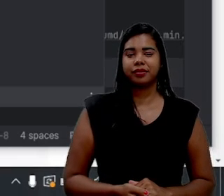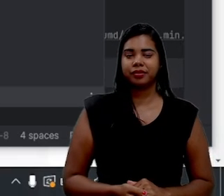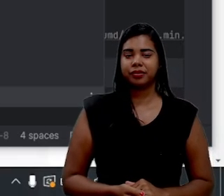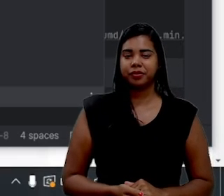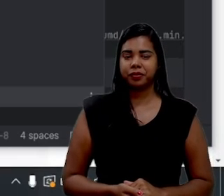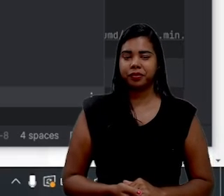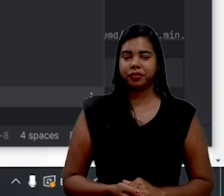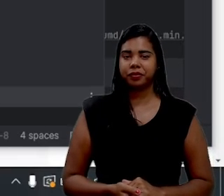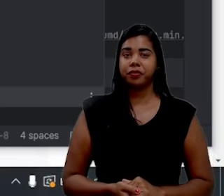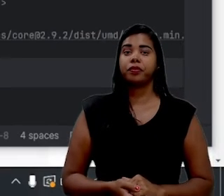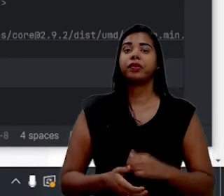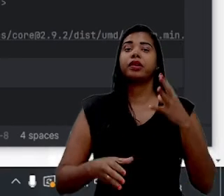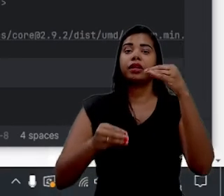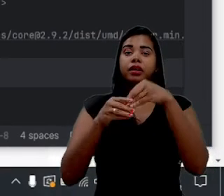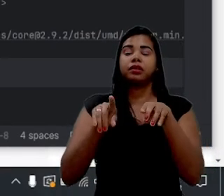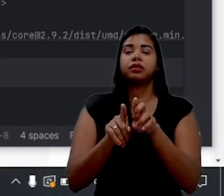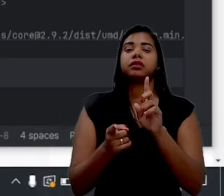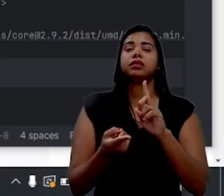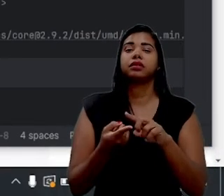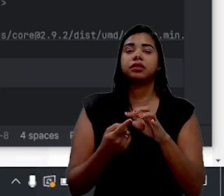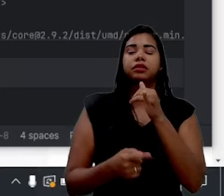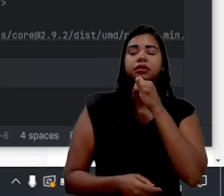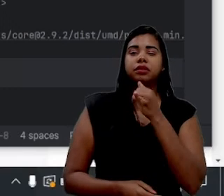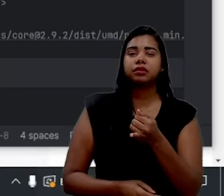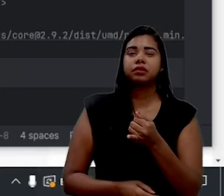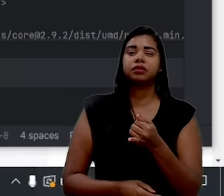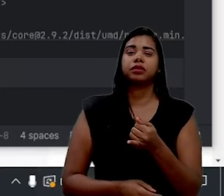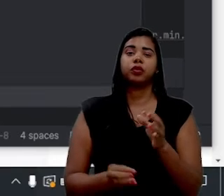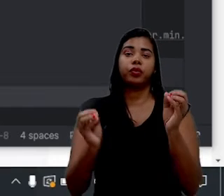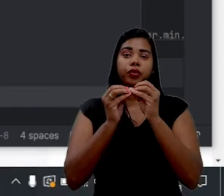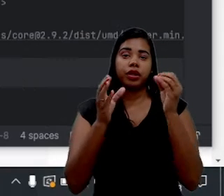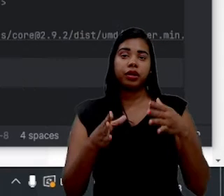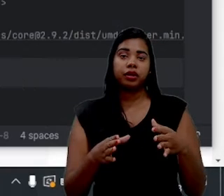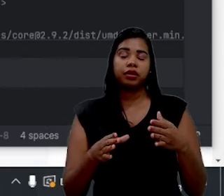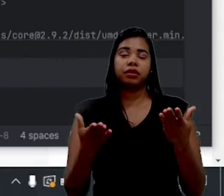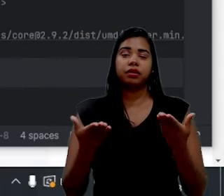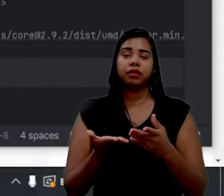Pronto, aqui dentro do body, né? Que é o corpo, a gente vai criar uma div.